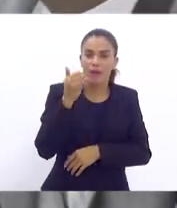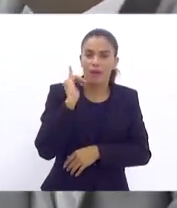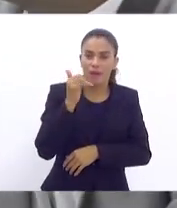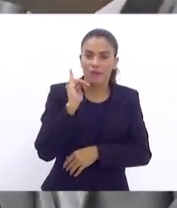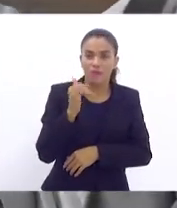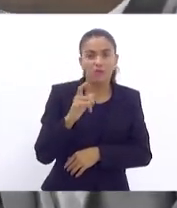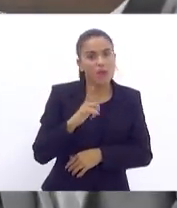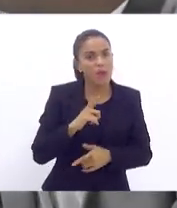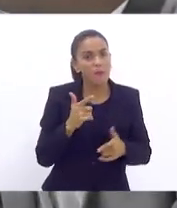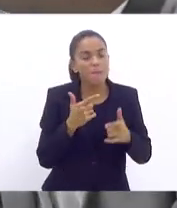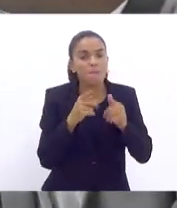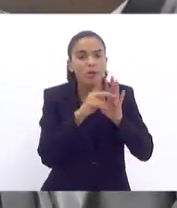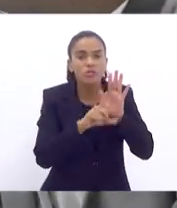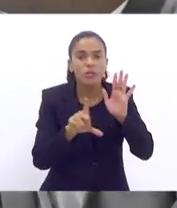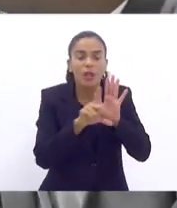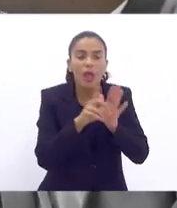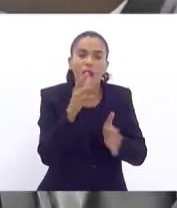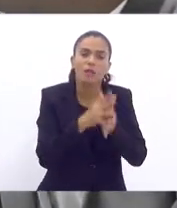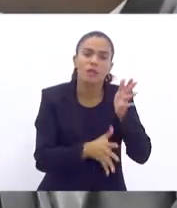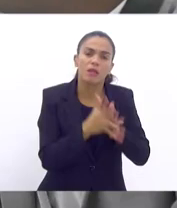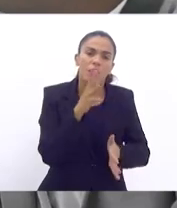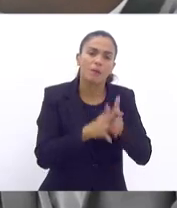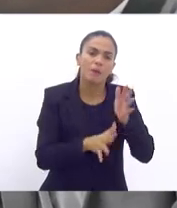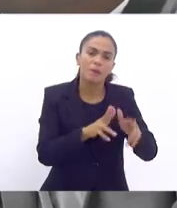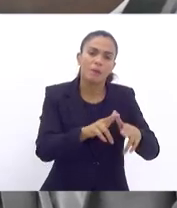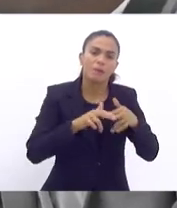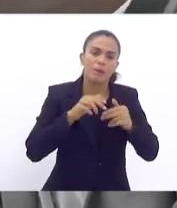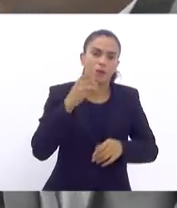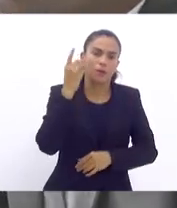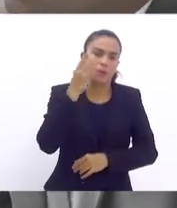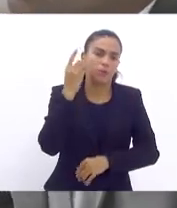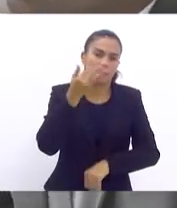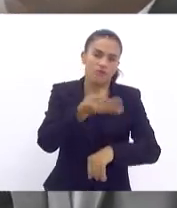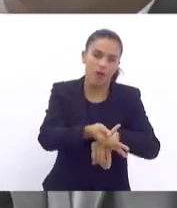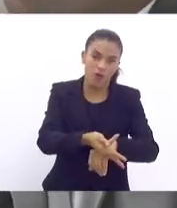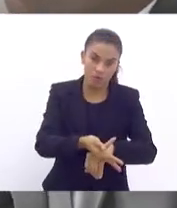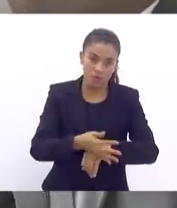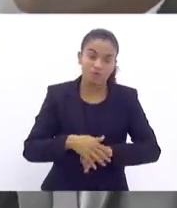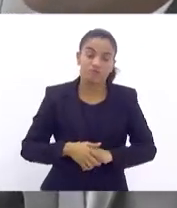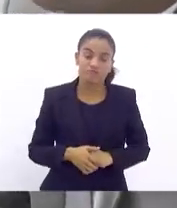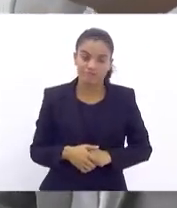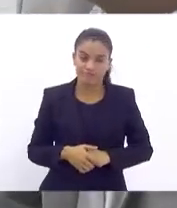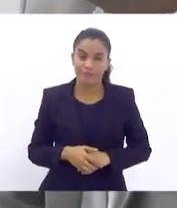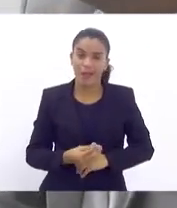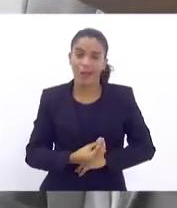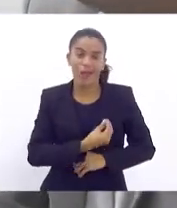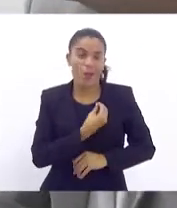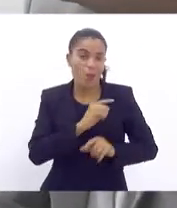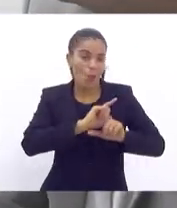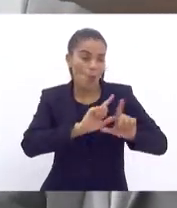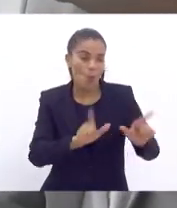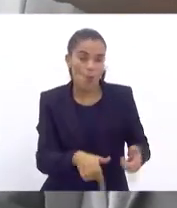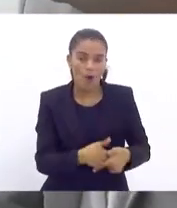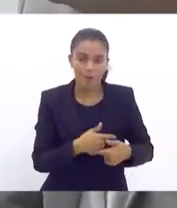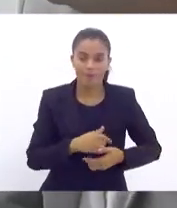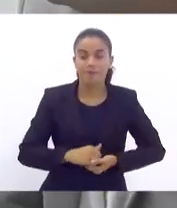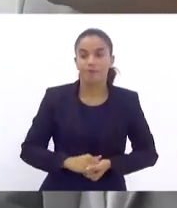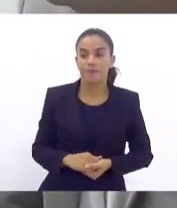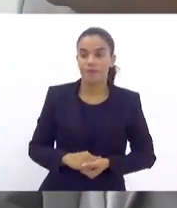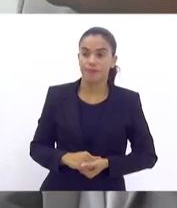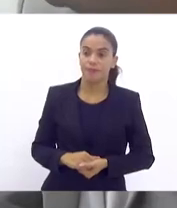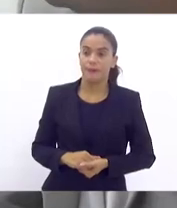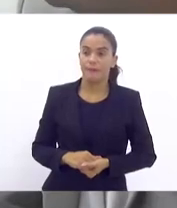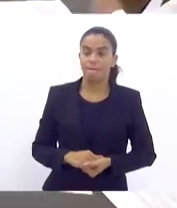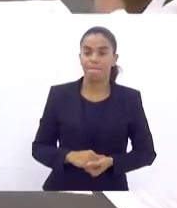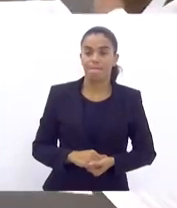sendo atrapalhados no curso O curso normal e represados por conta de retirada de pauta